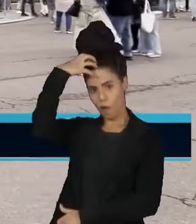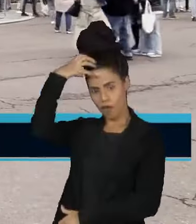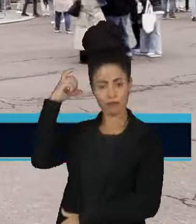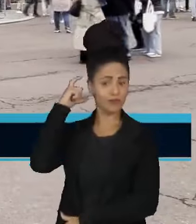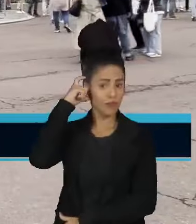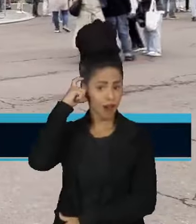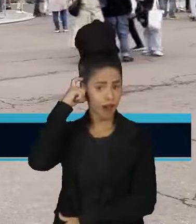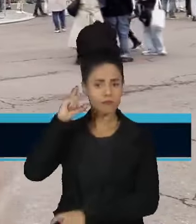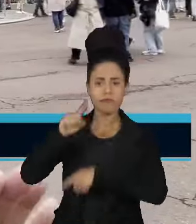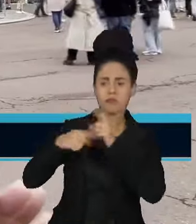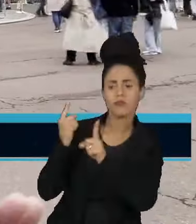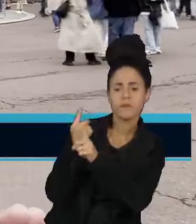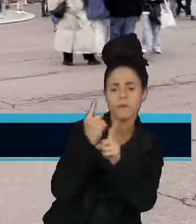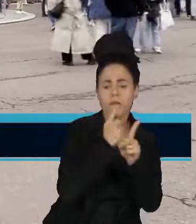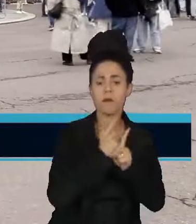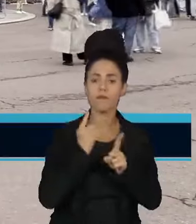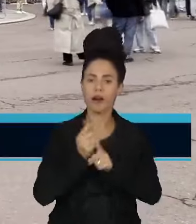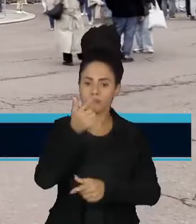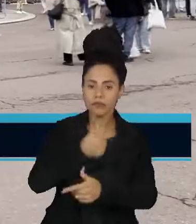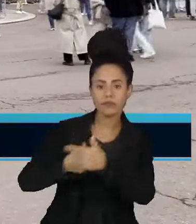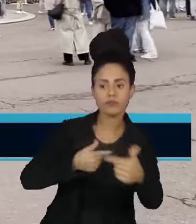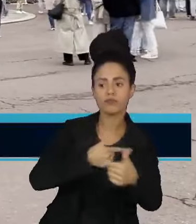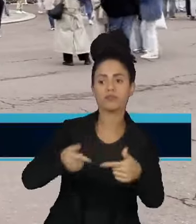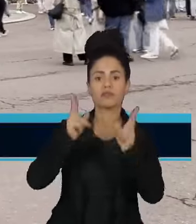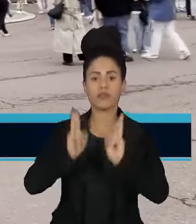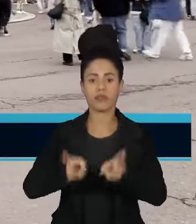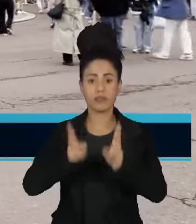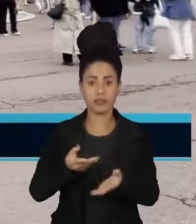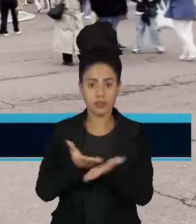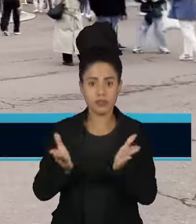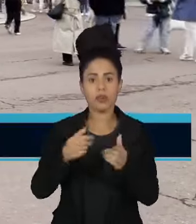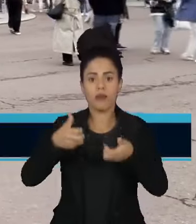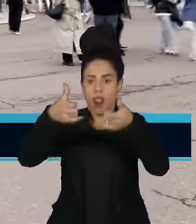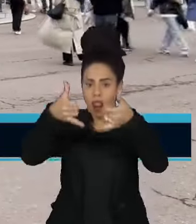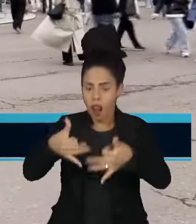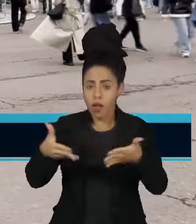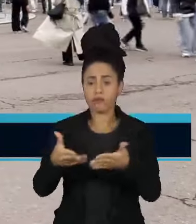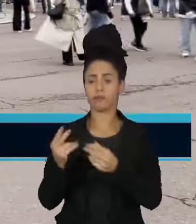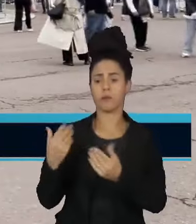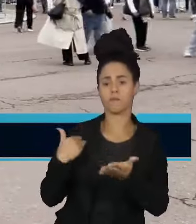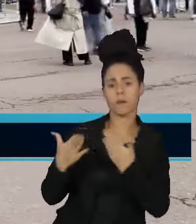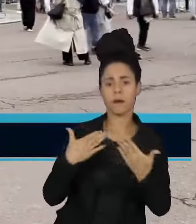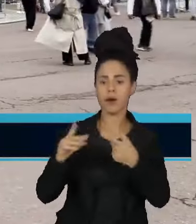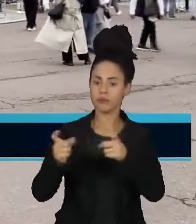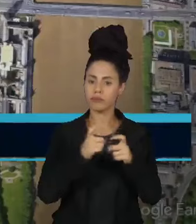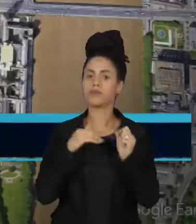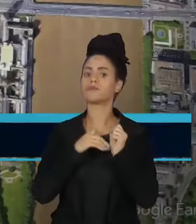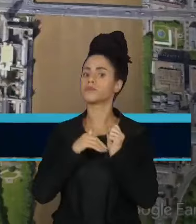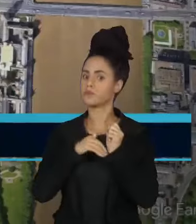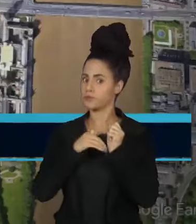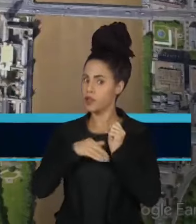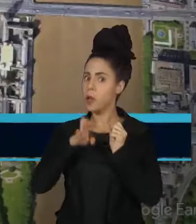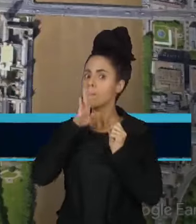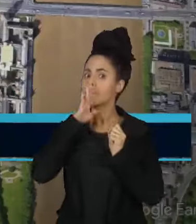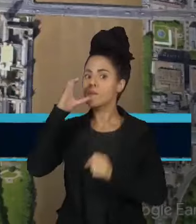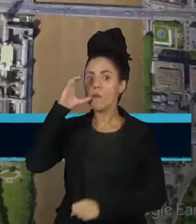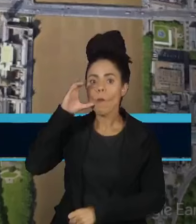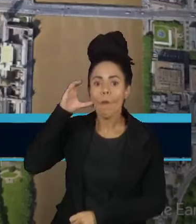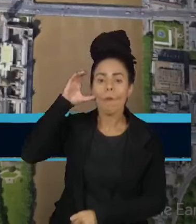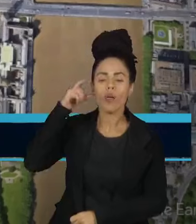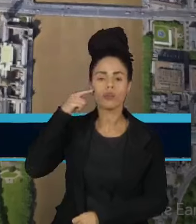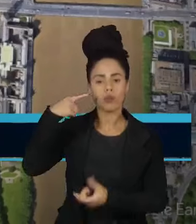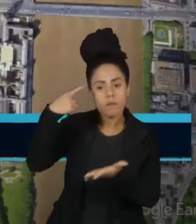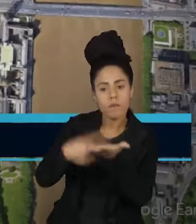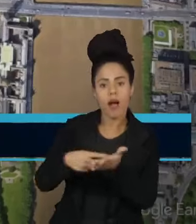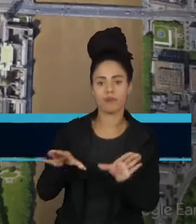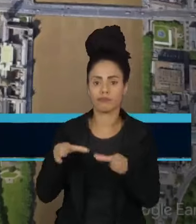depois esses encontros passarão a ser semanais mas sempre o que é falado entre os dois será mantido em segredo convidado a formar o